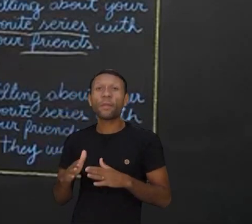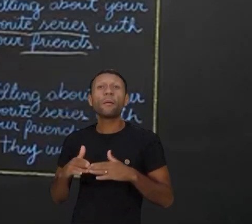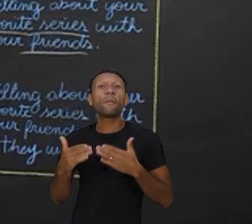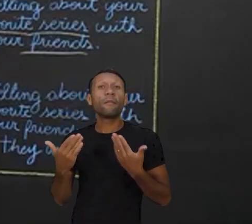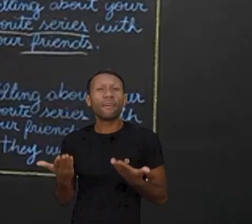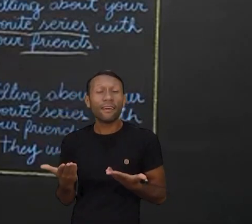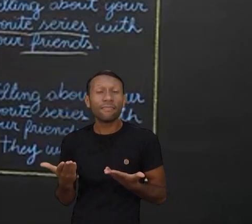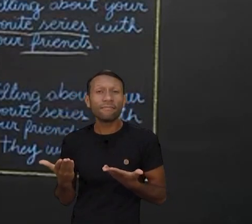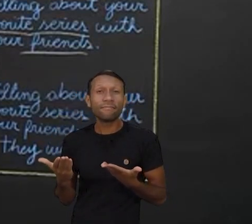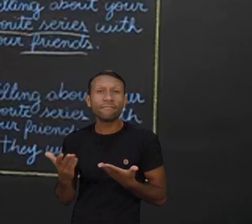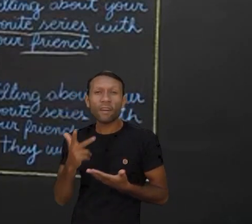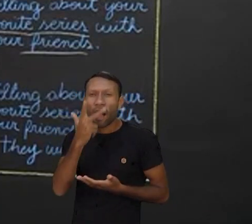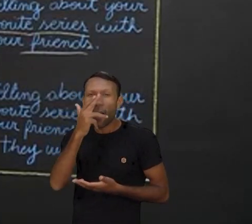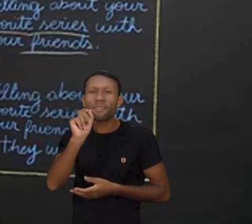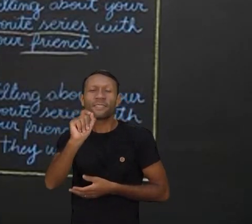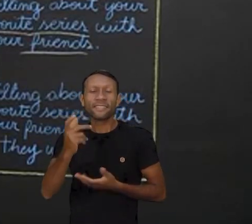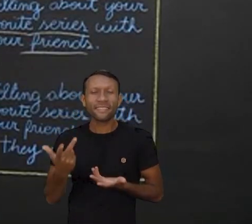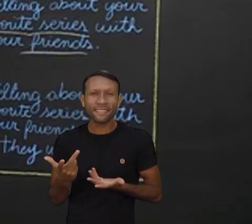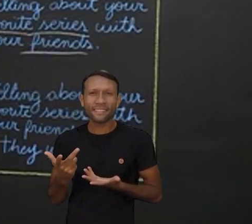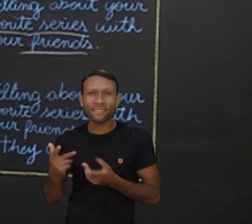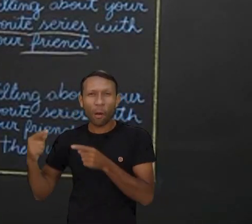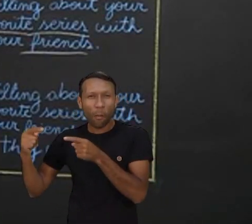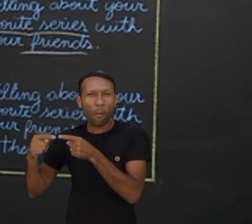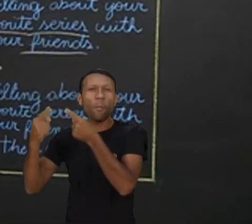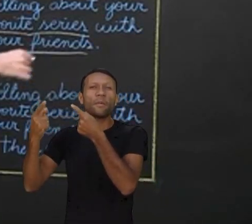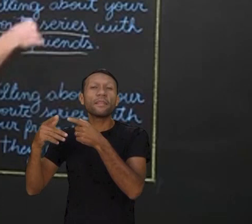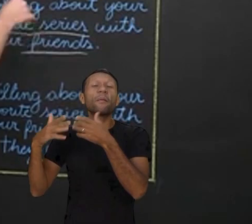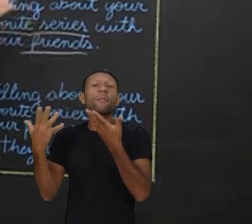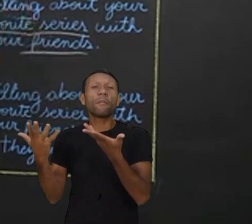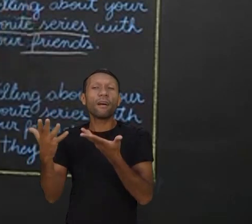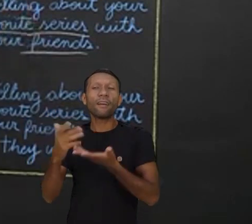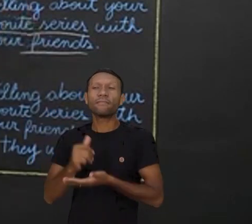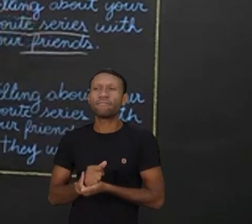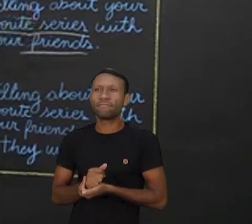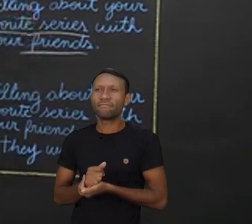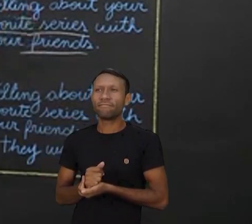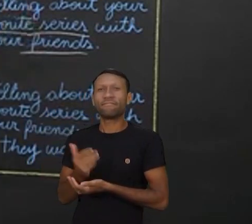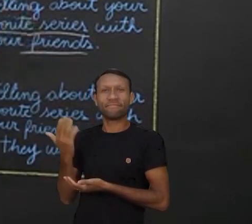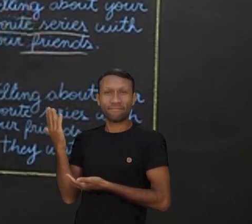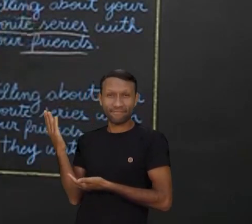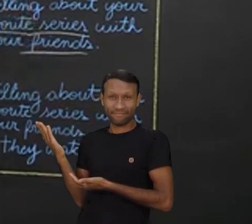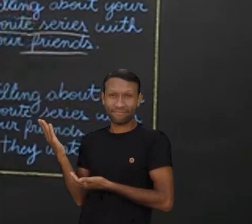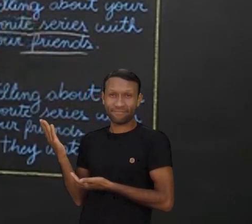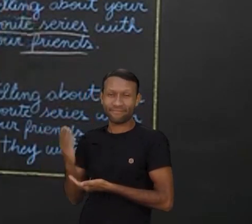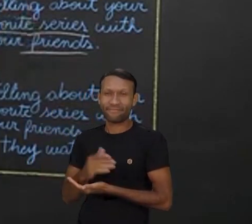aí, o que vocês acham? Dá licença? É ela mesma.